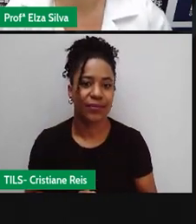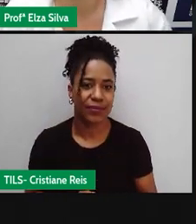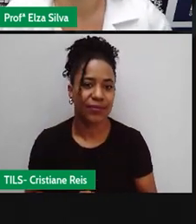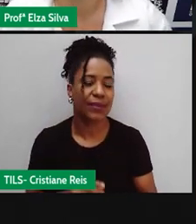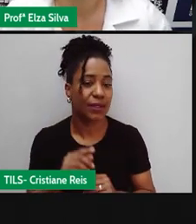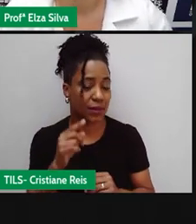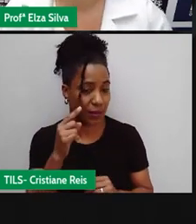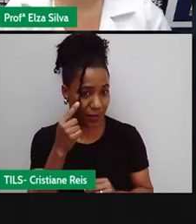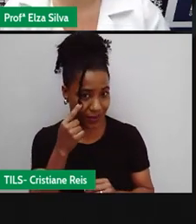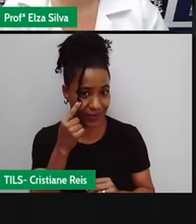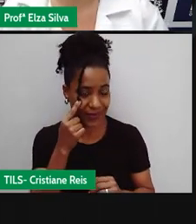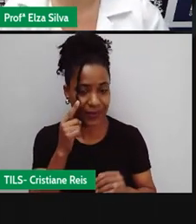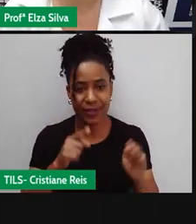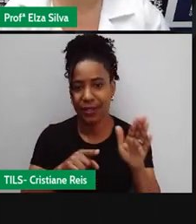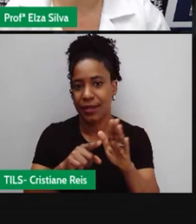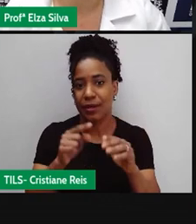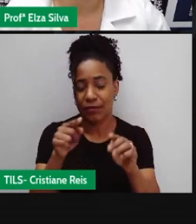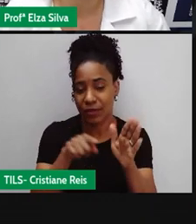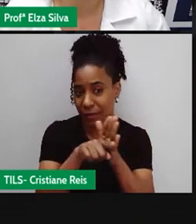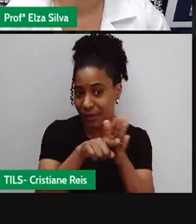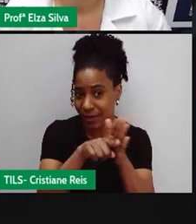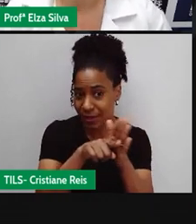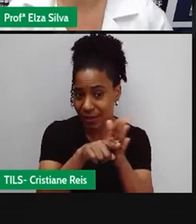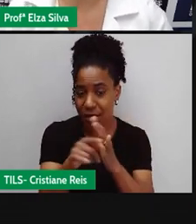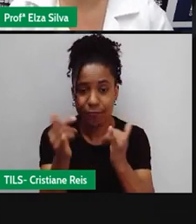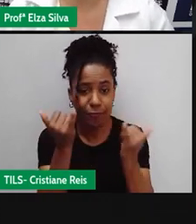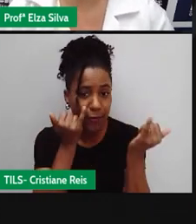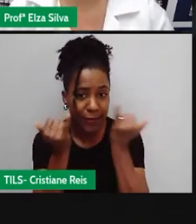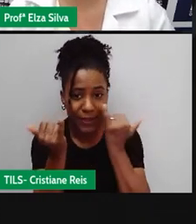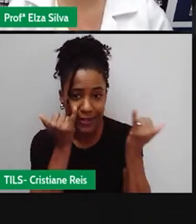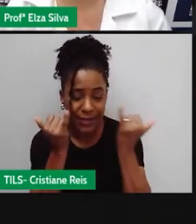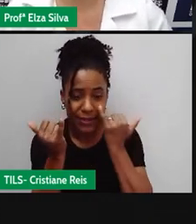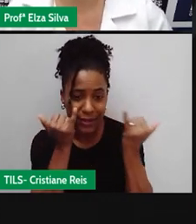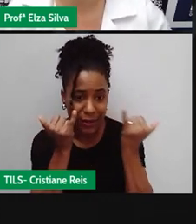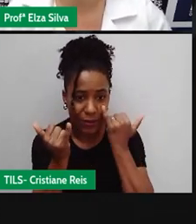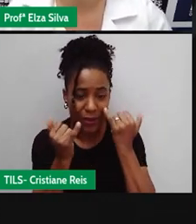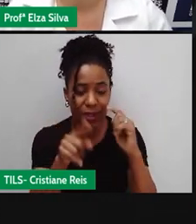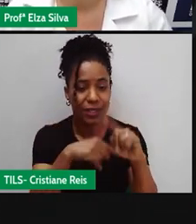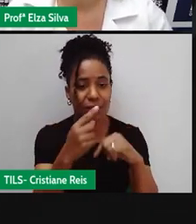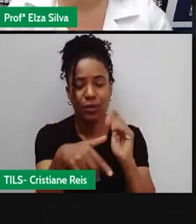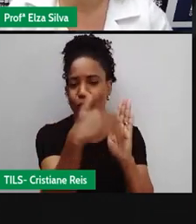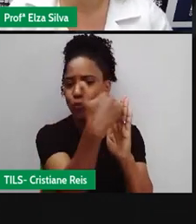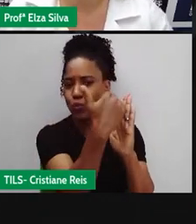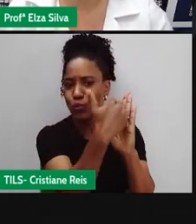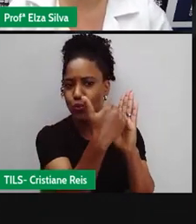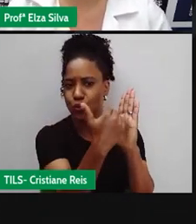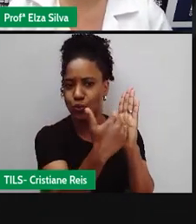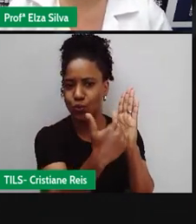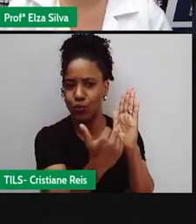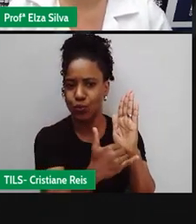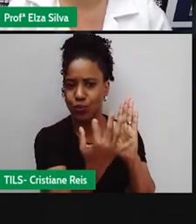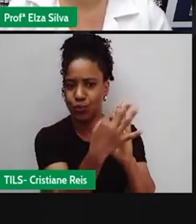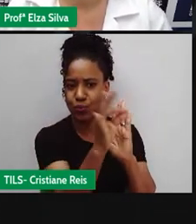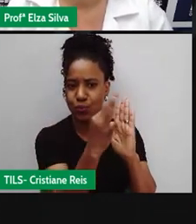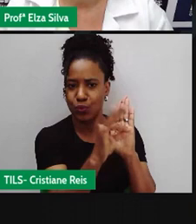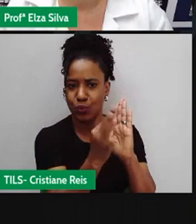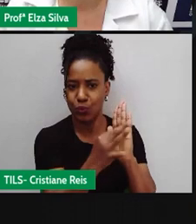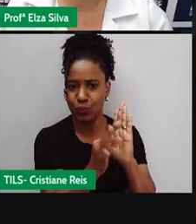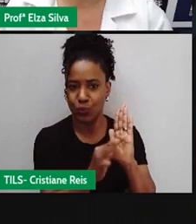Informações Sobre o seu Filme Favorito E produza Uma ficha técnica Com base No modelo A seguir